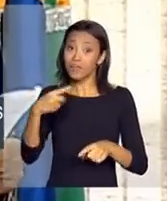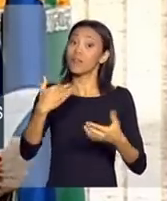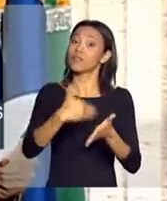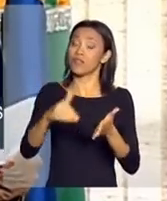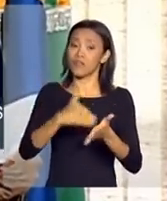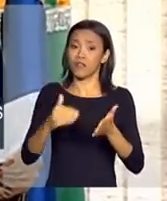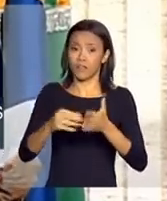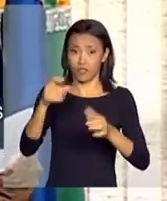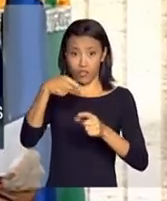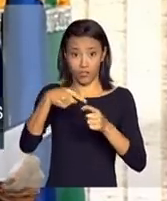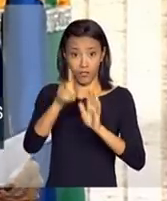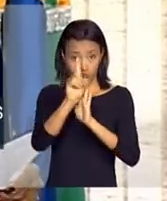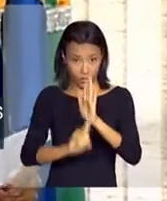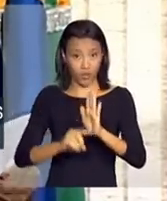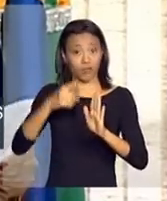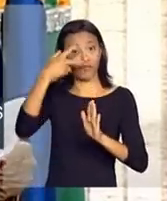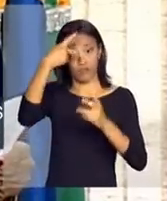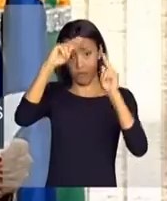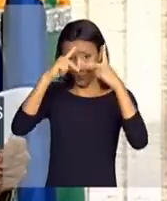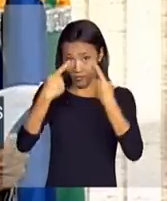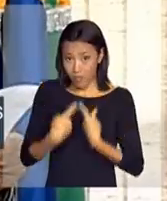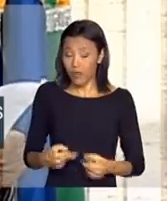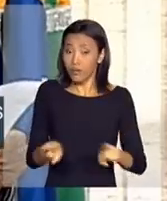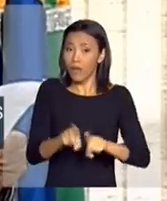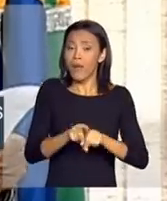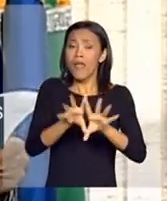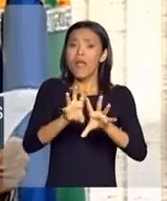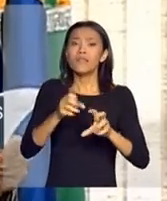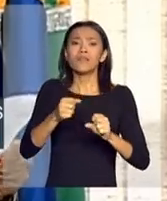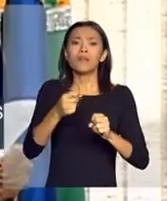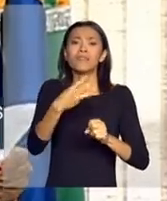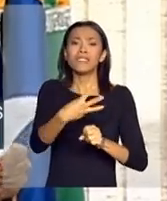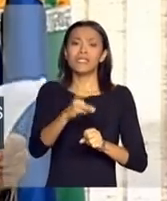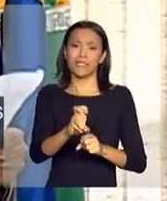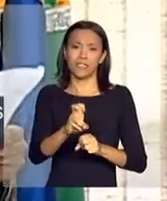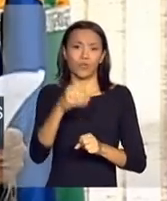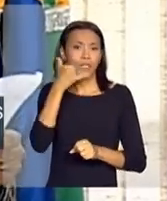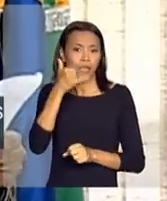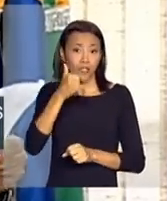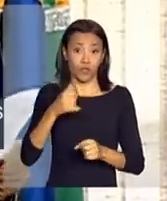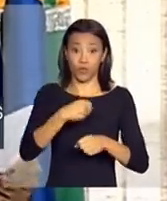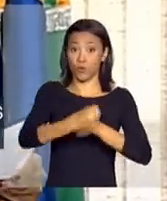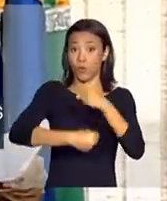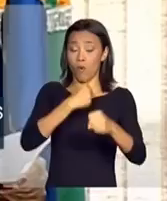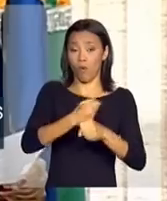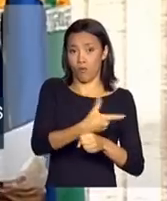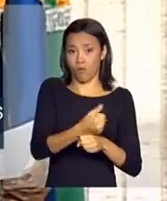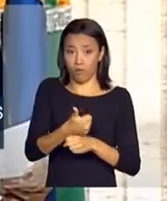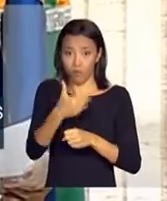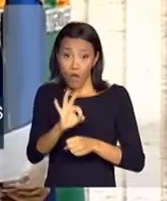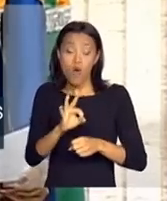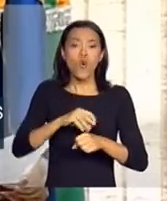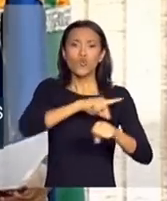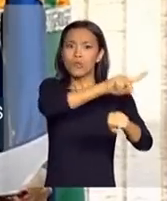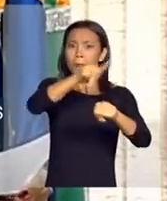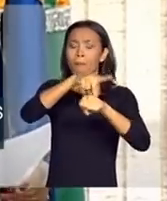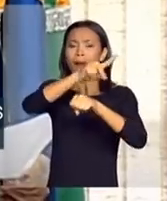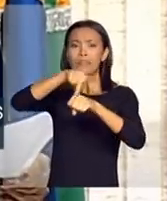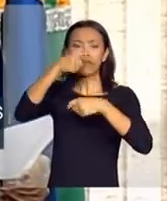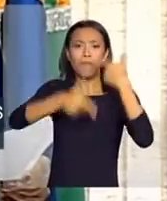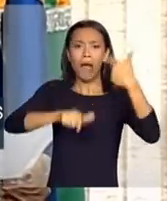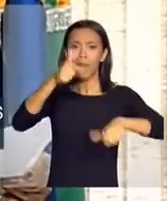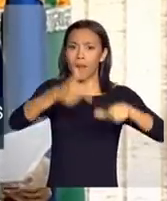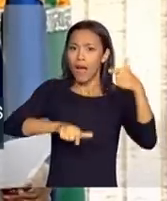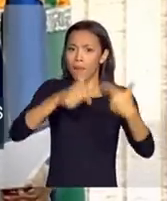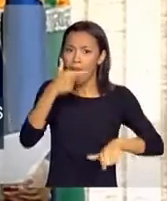humanos também recebeu 35 ligações no ano de 2010 os países que mais recebem